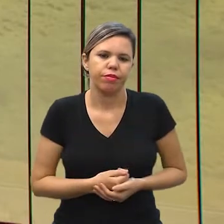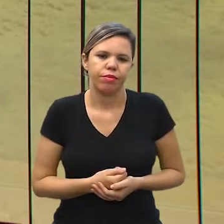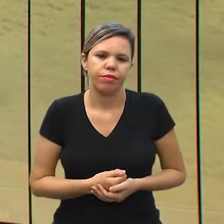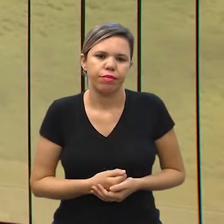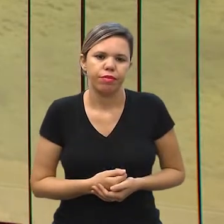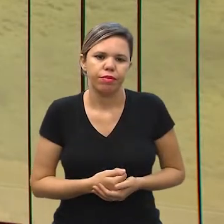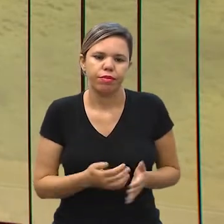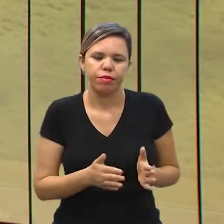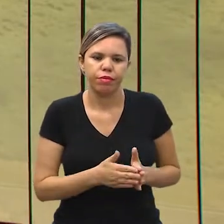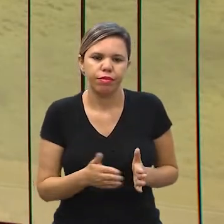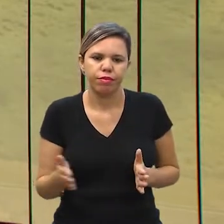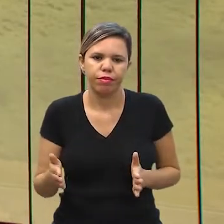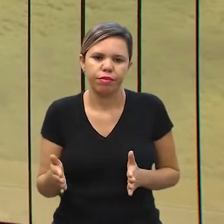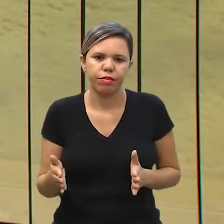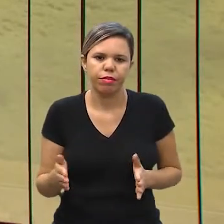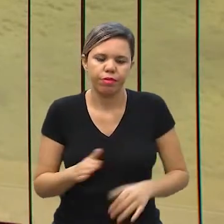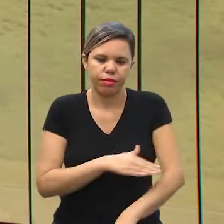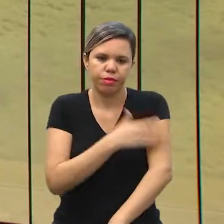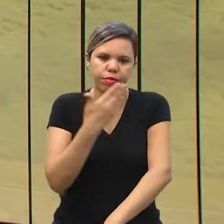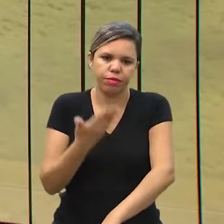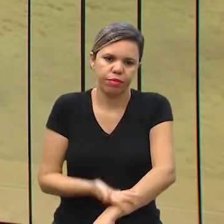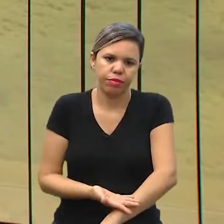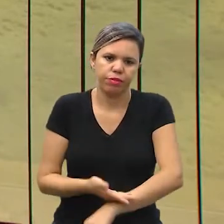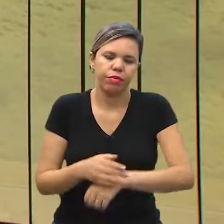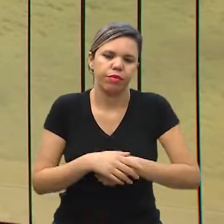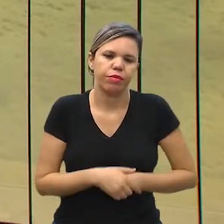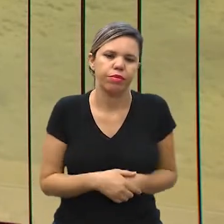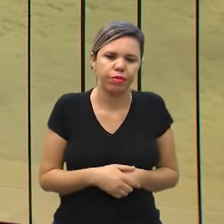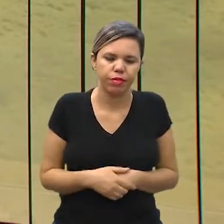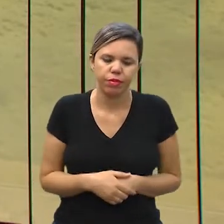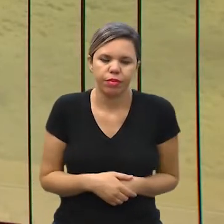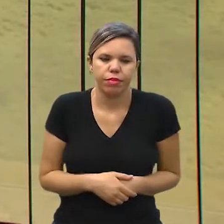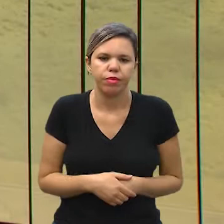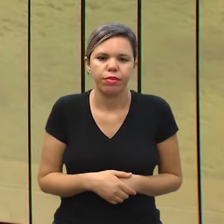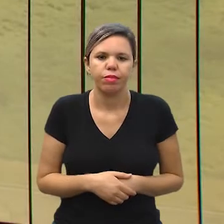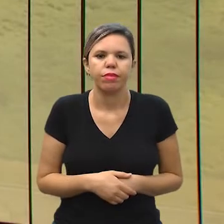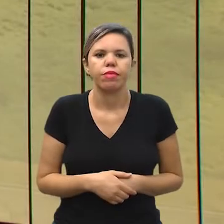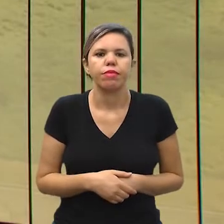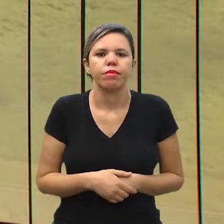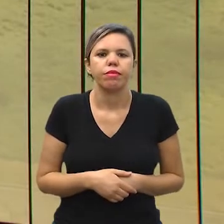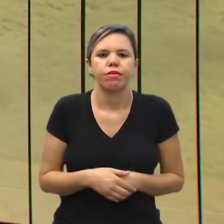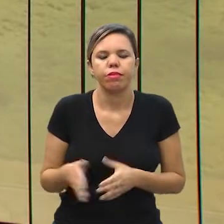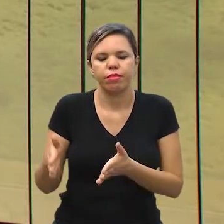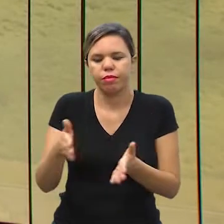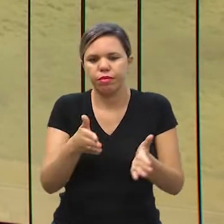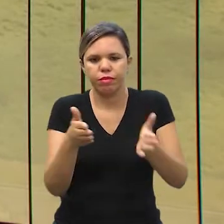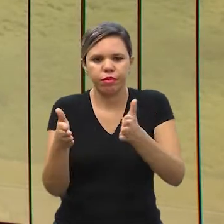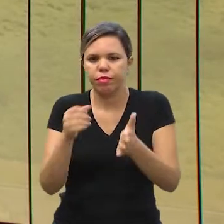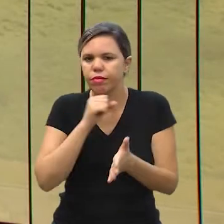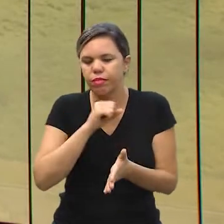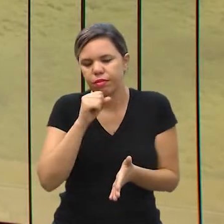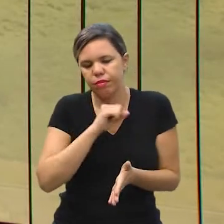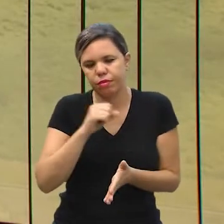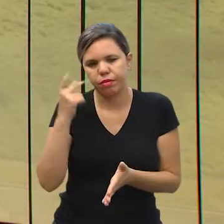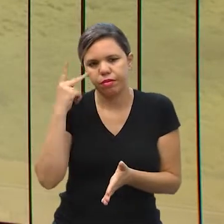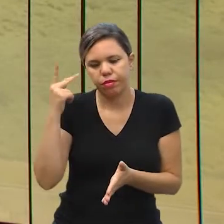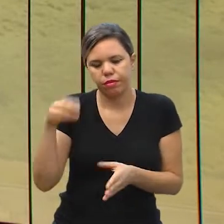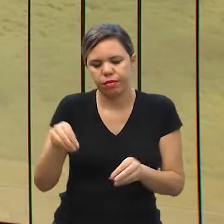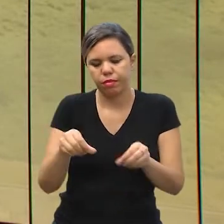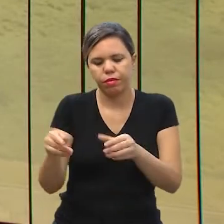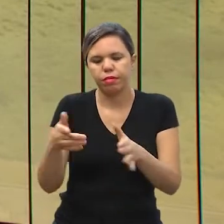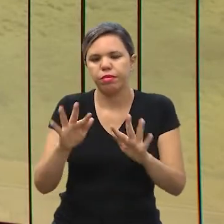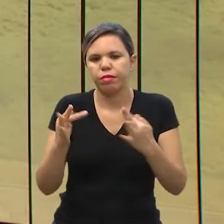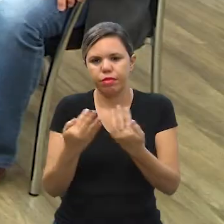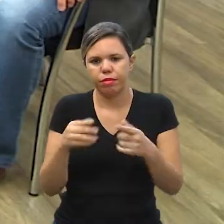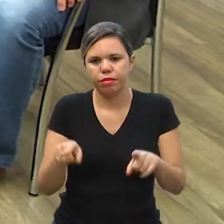brincadeiras Enfim no período durante todo dia era nessa nessa coisa da estrada né da Estrada Velha de São Paulo onde